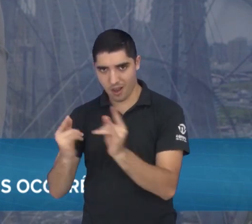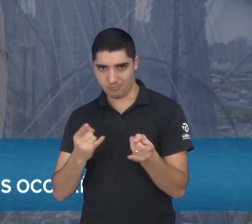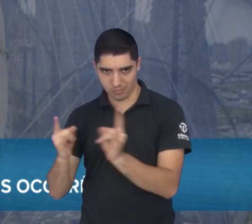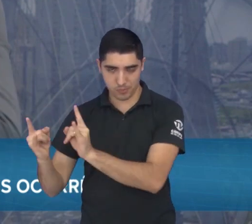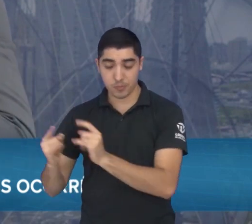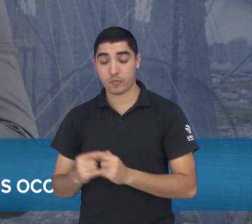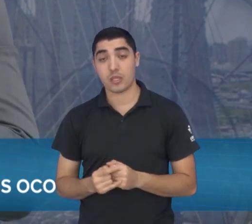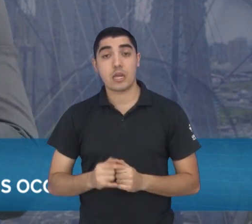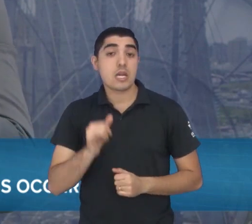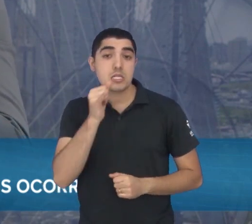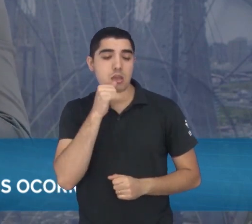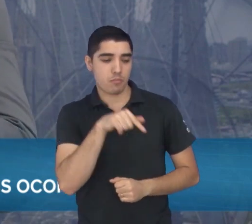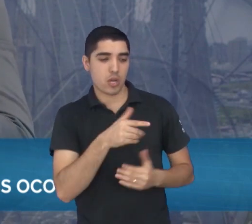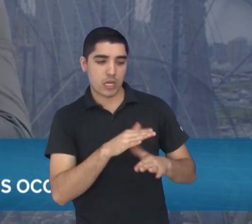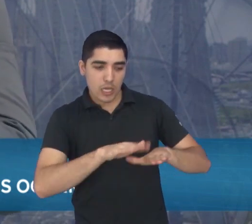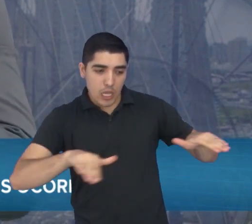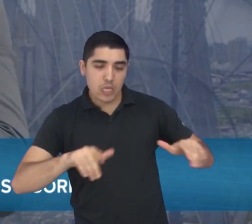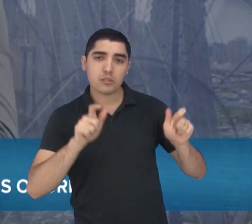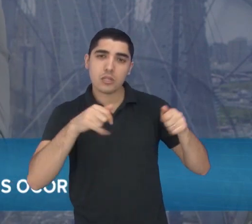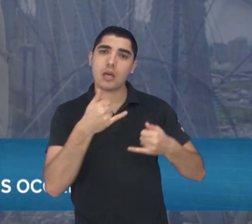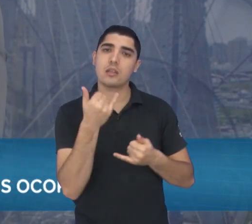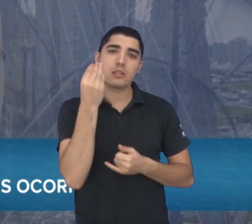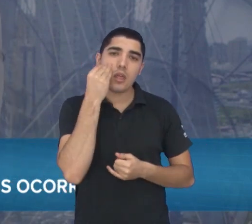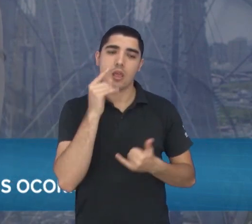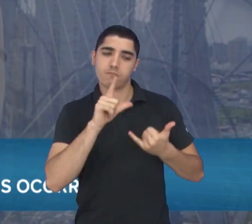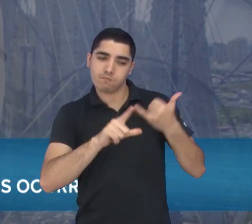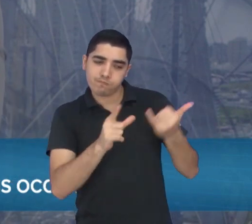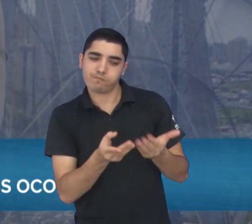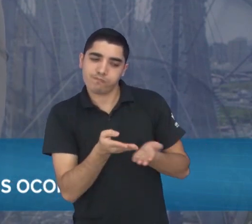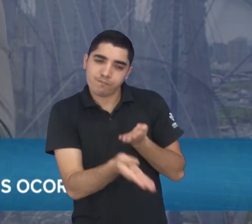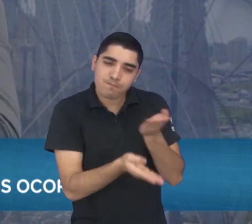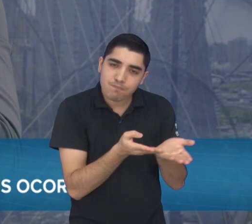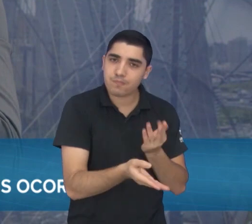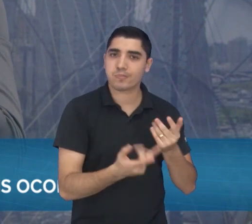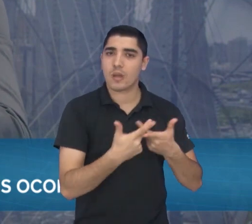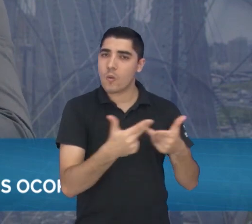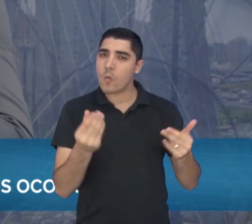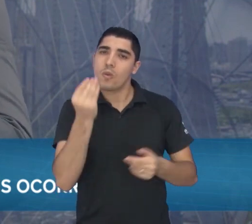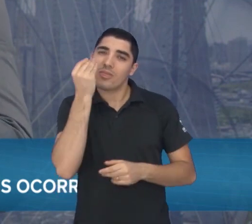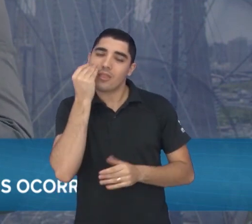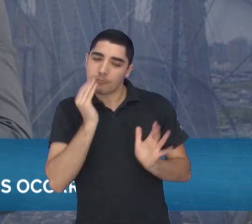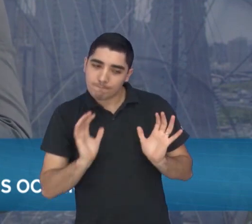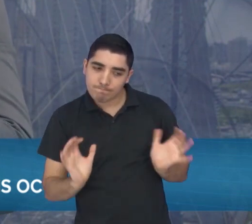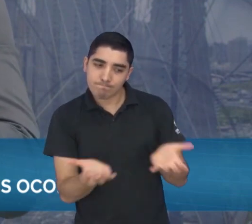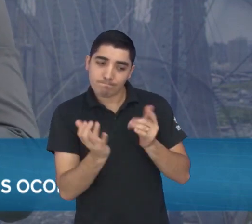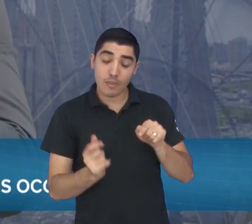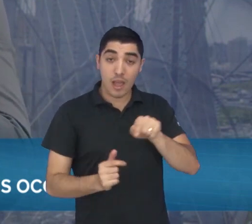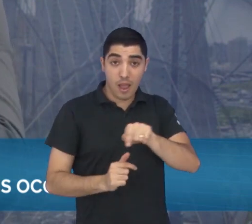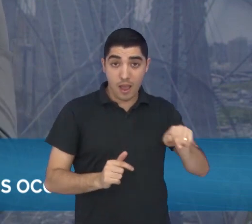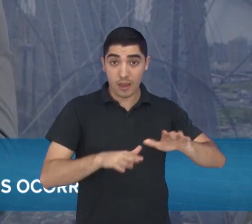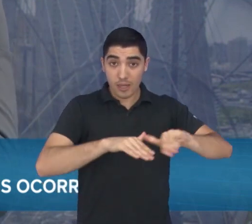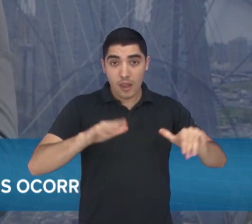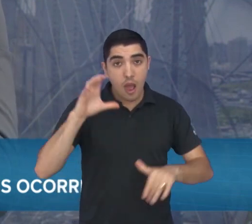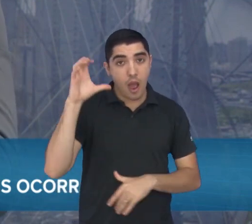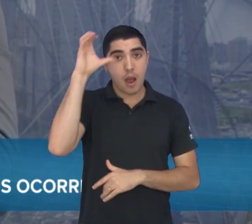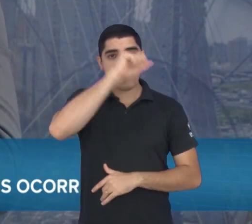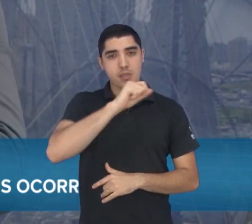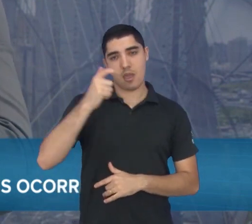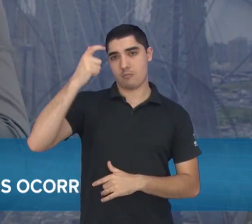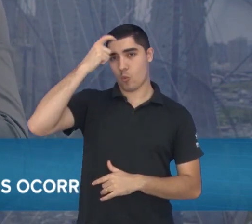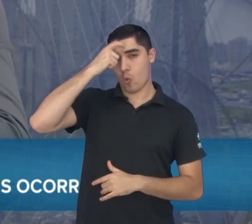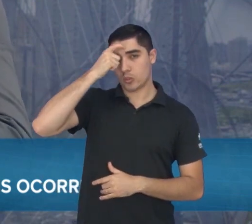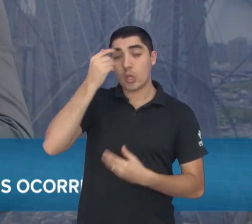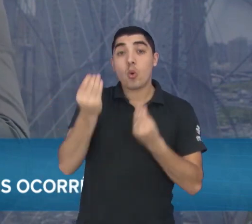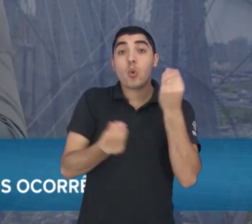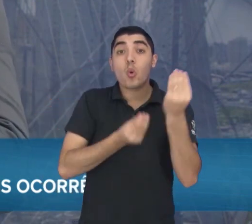que a gente possa fazer por intermédio de campanhas educativas o modo estar trabalhando com as crianças, como que elas devem se comportar em condomínio,